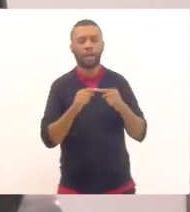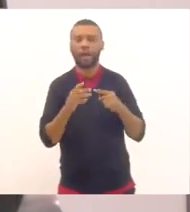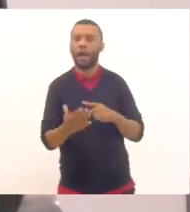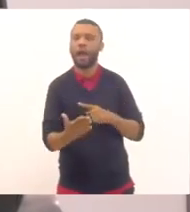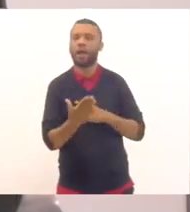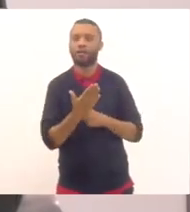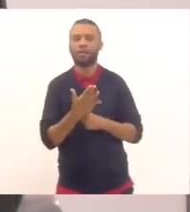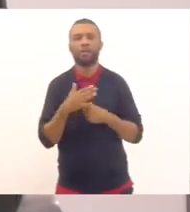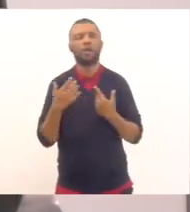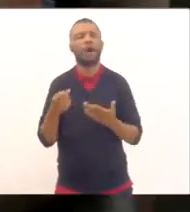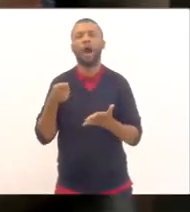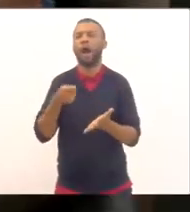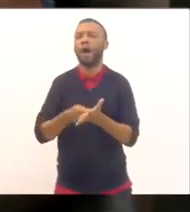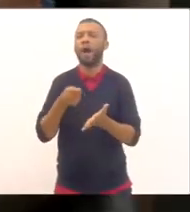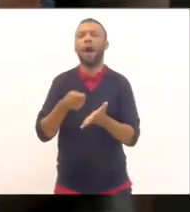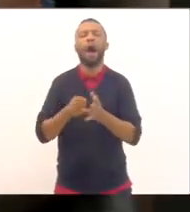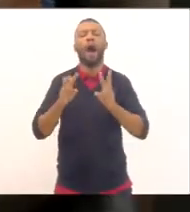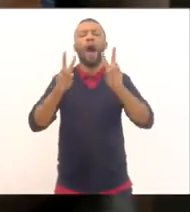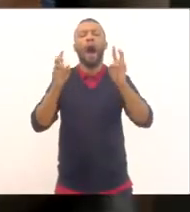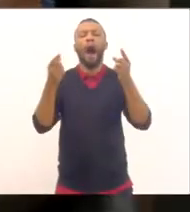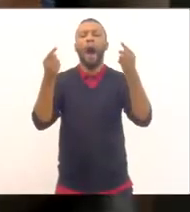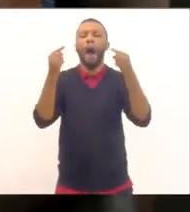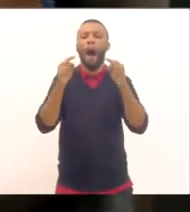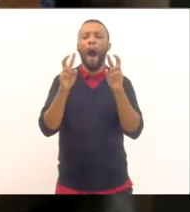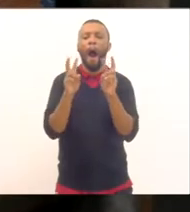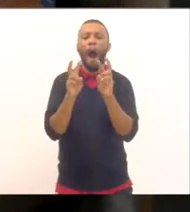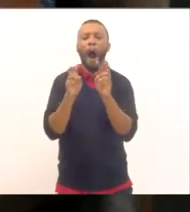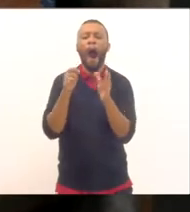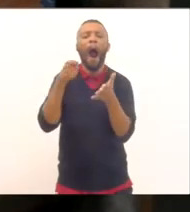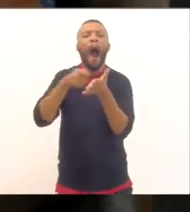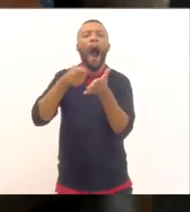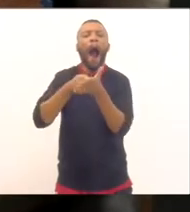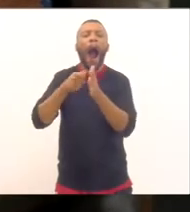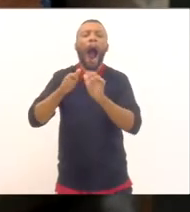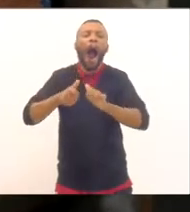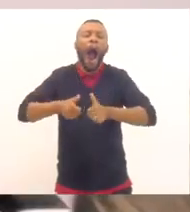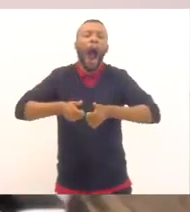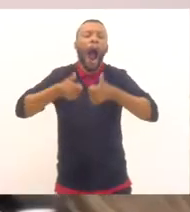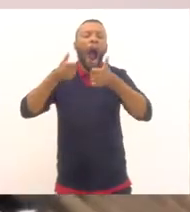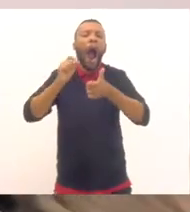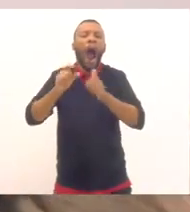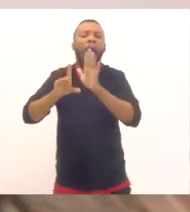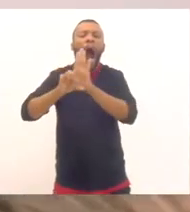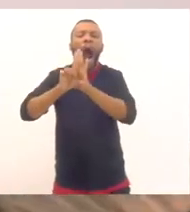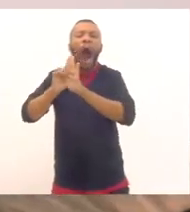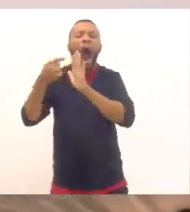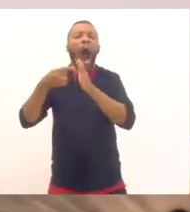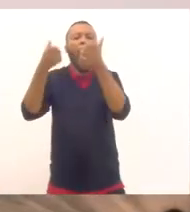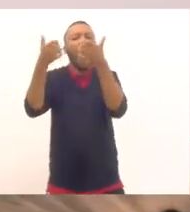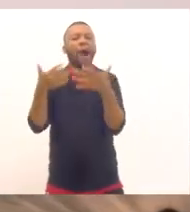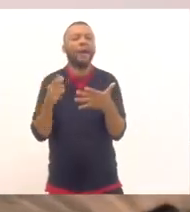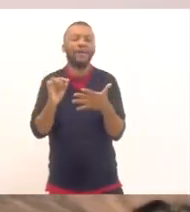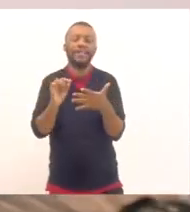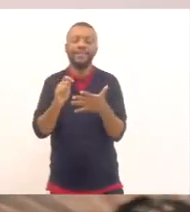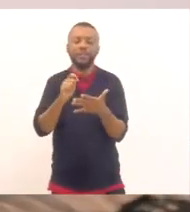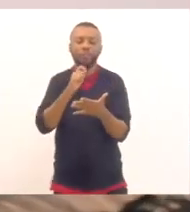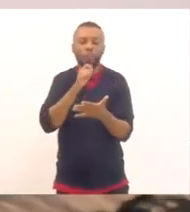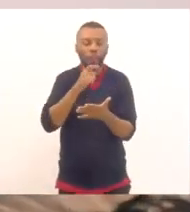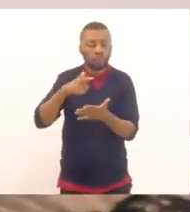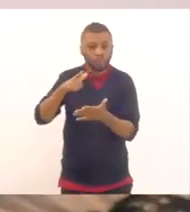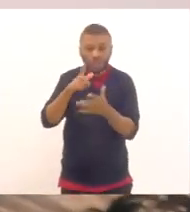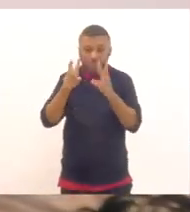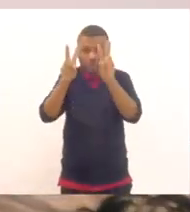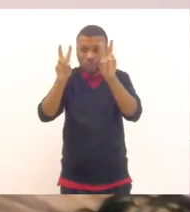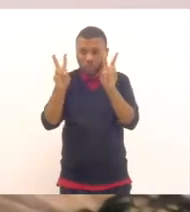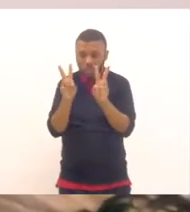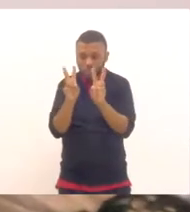obrigatoriedade da desse subtítulo ficará muito melhor ainda assiste razão ao senhor que não ter esse